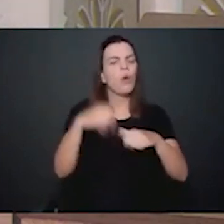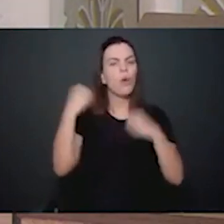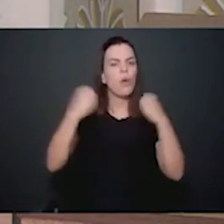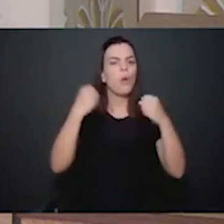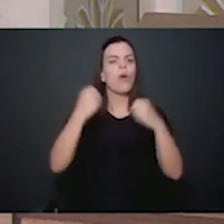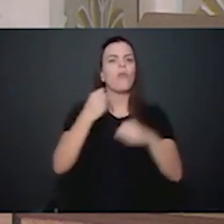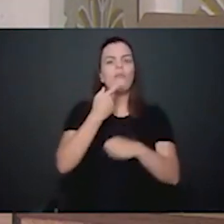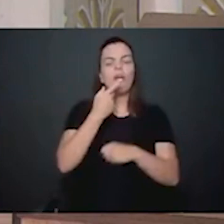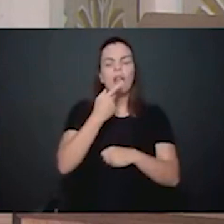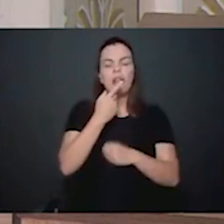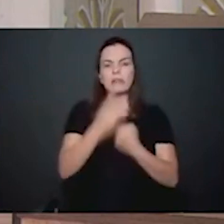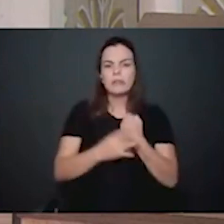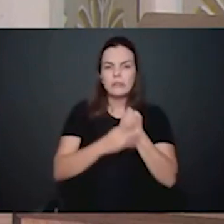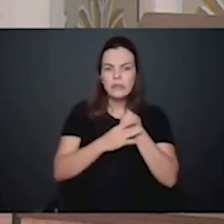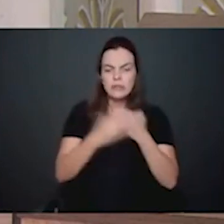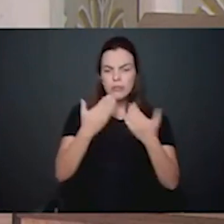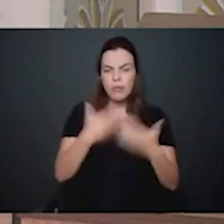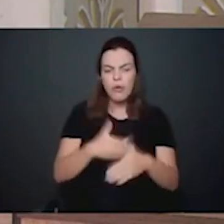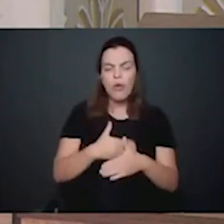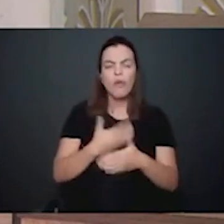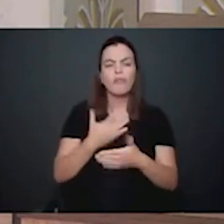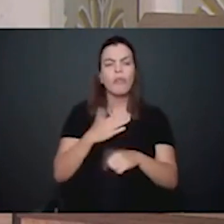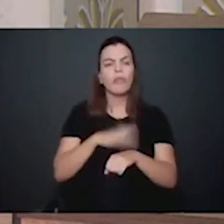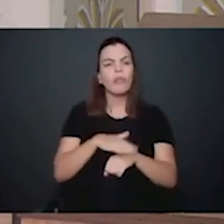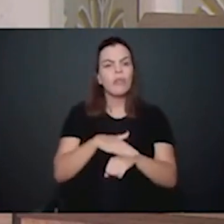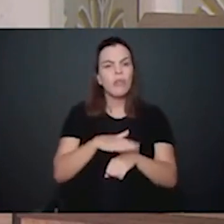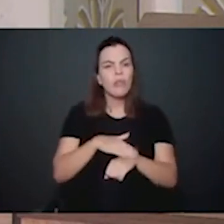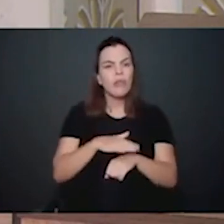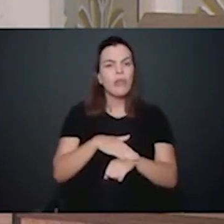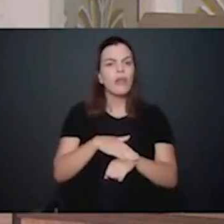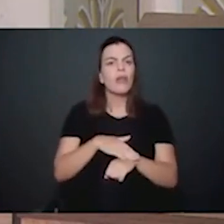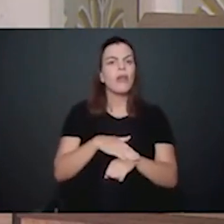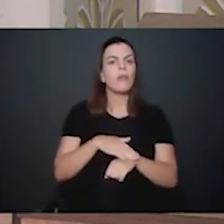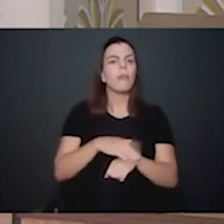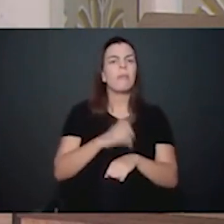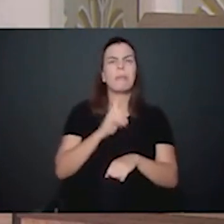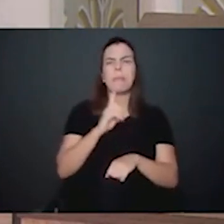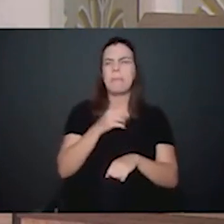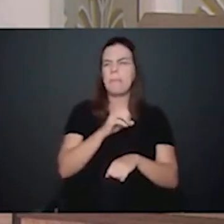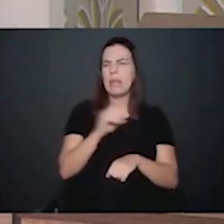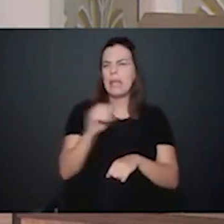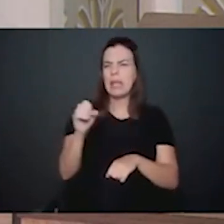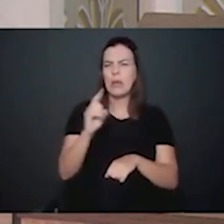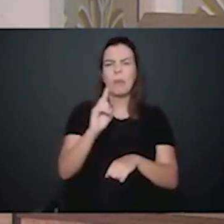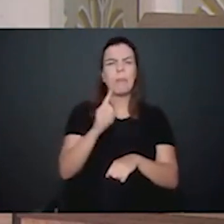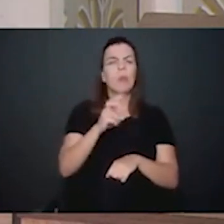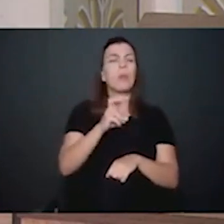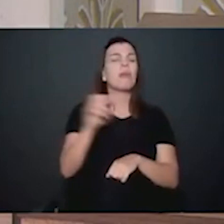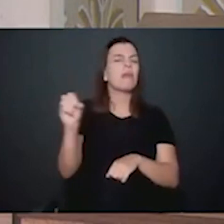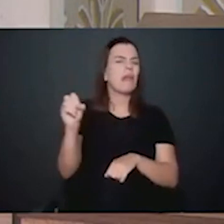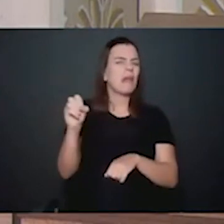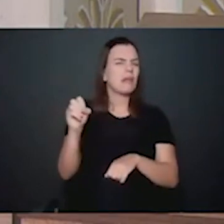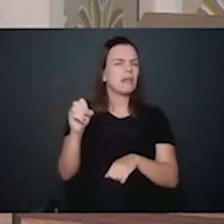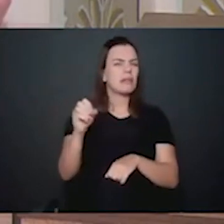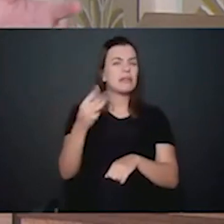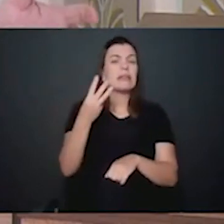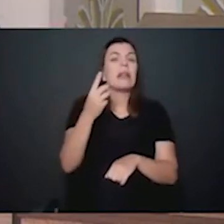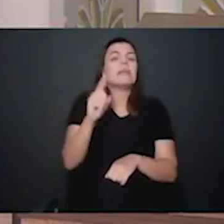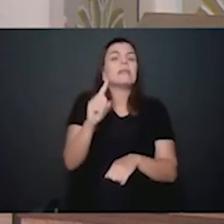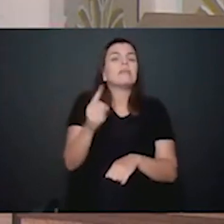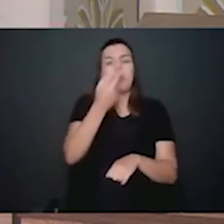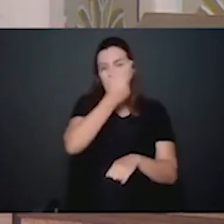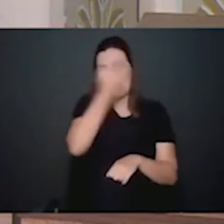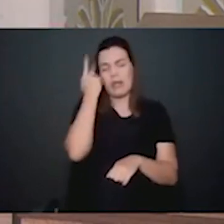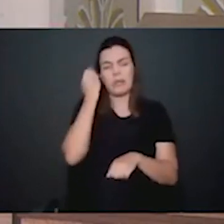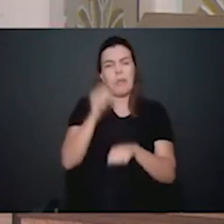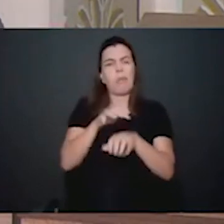que horas cada largada vai acontecer para mil 1200 1500 duas três mil pessoas que ficam concentradas ali